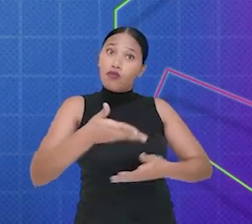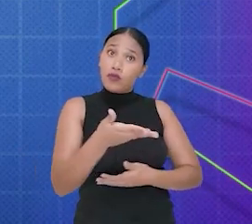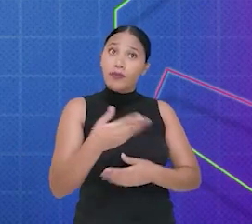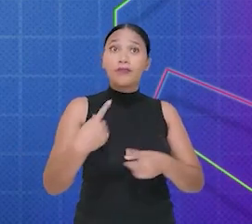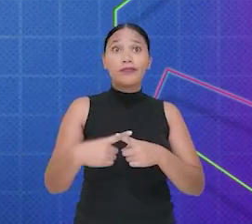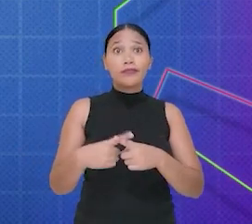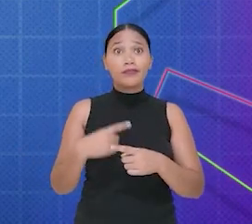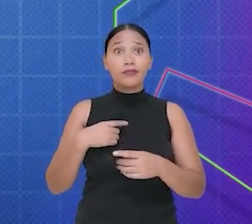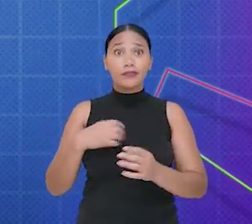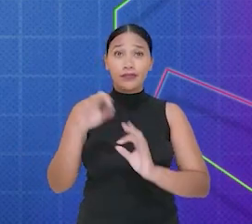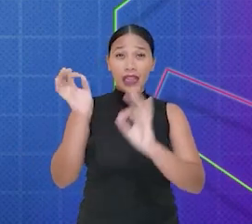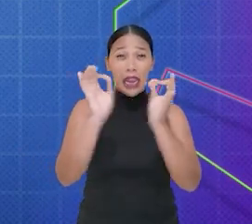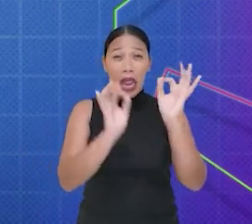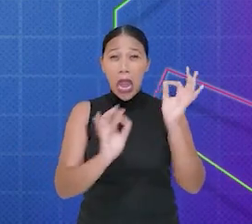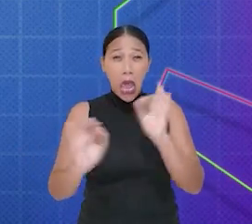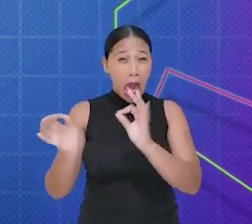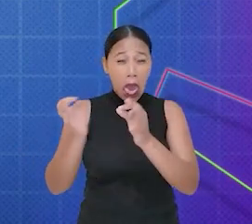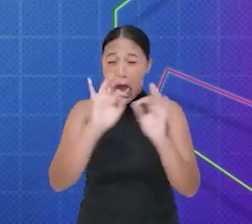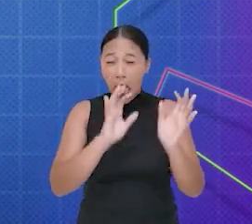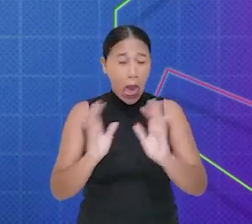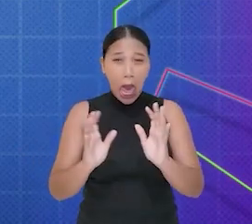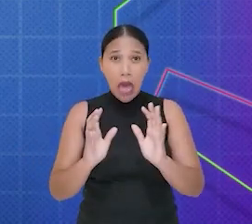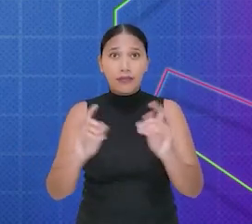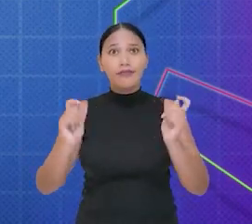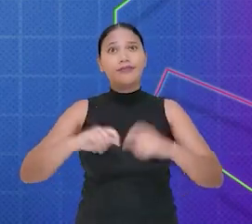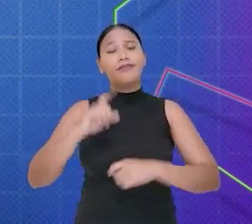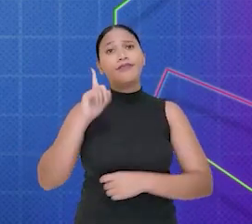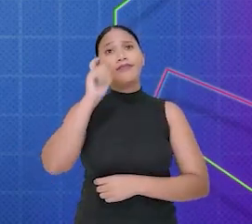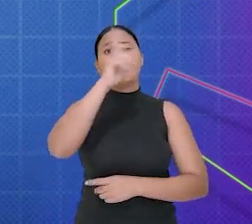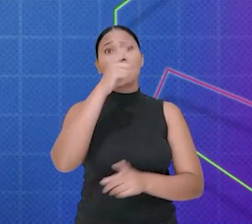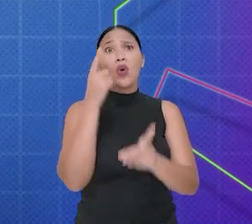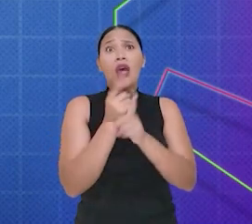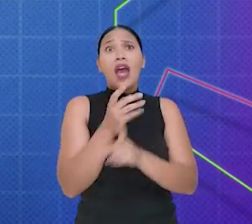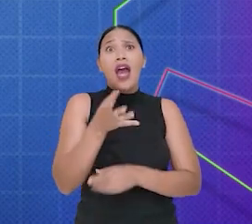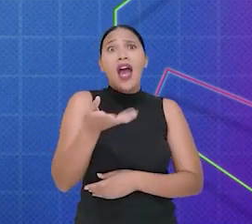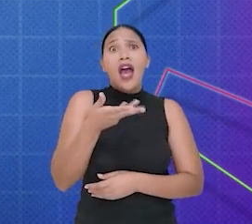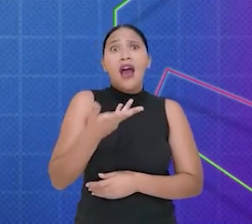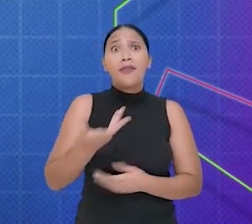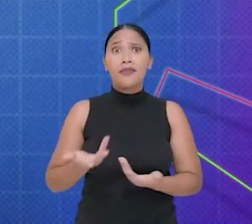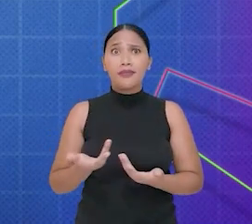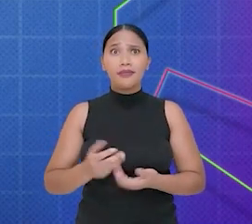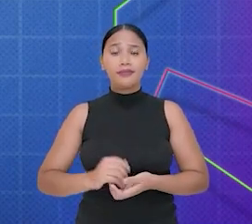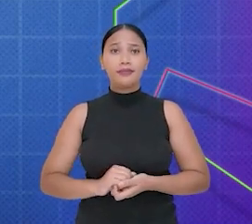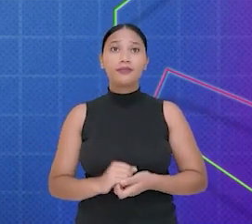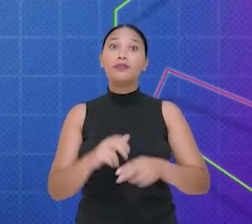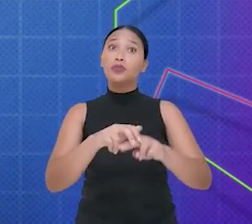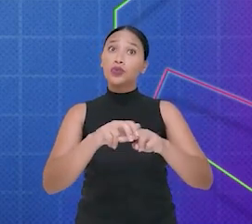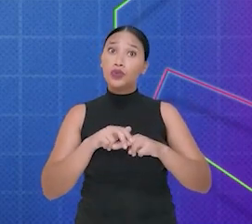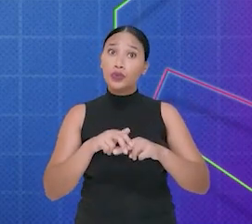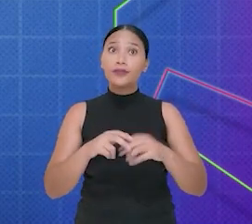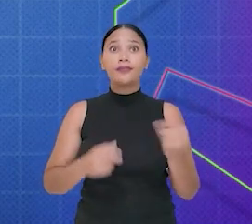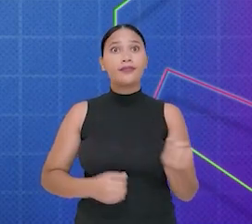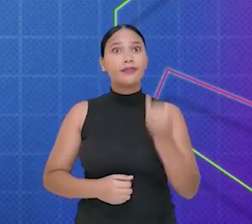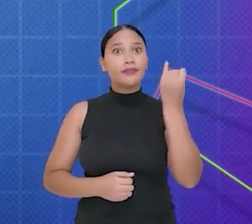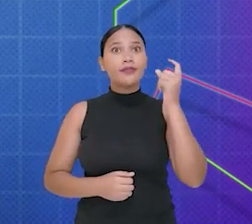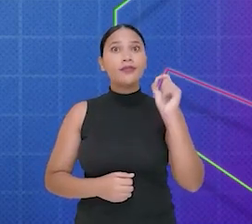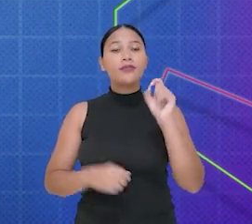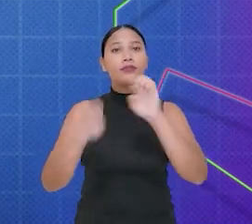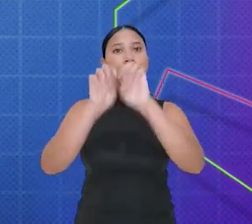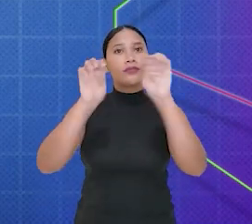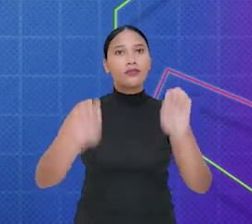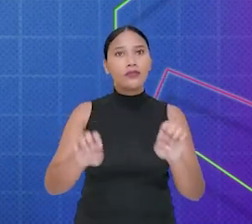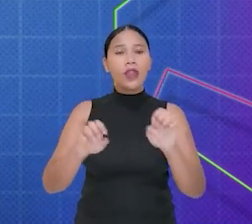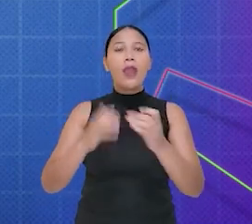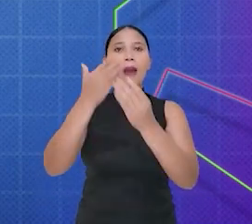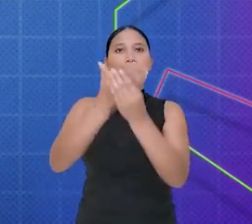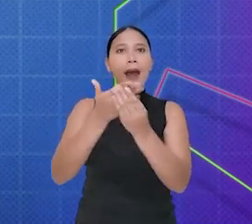usar o computador. Isso porque quando os arquivos estão desorganizados, pode ser difícil encontrá-los rapidamente quando necessário. Por isso, é